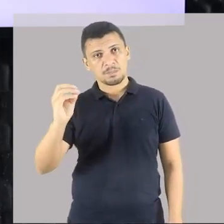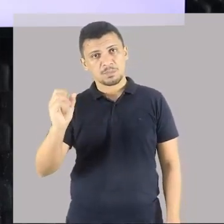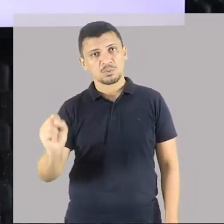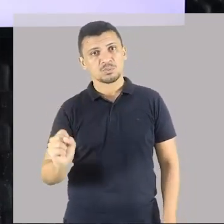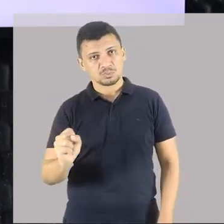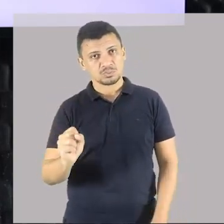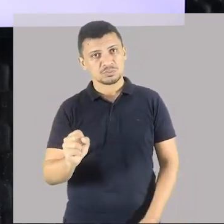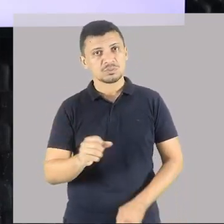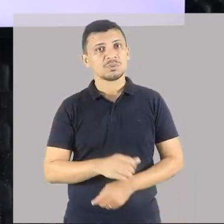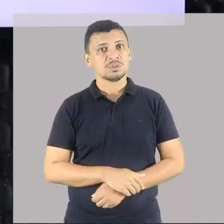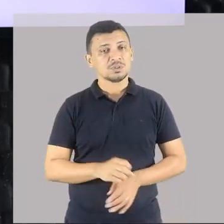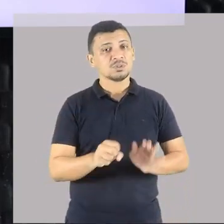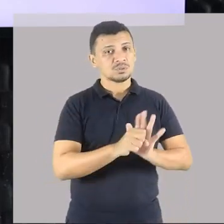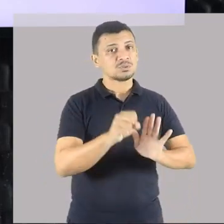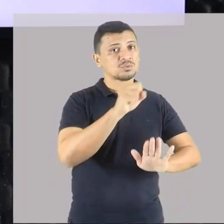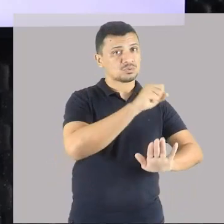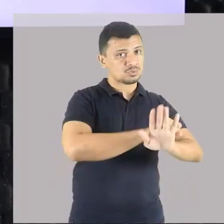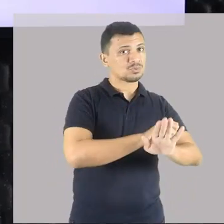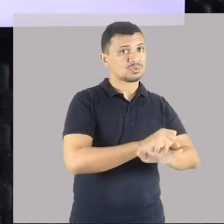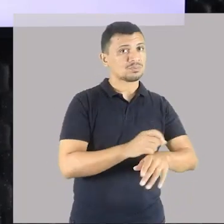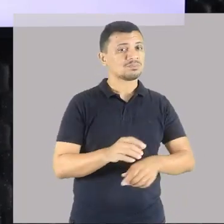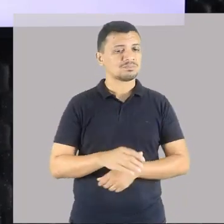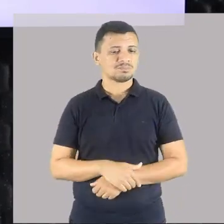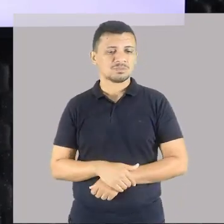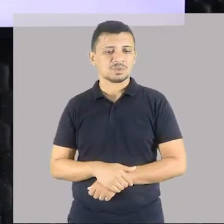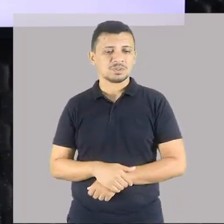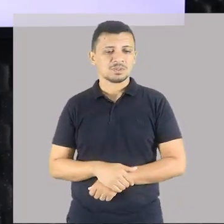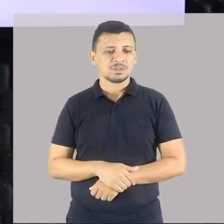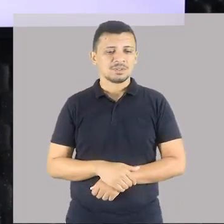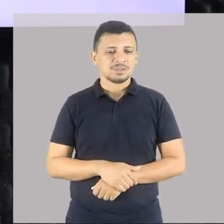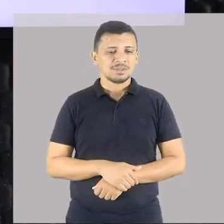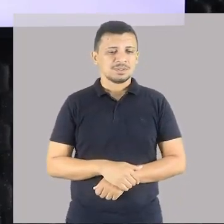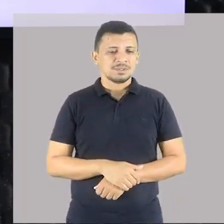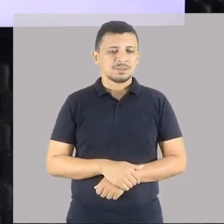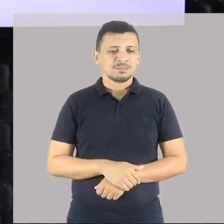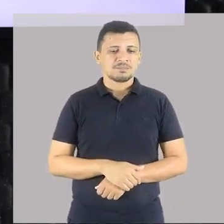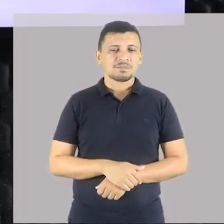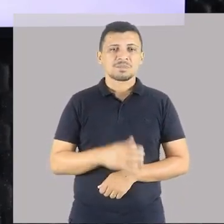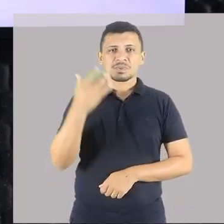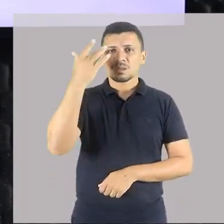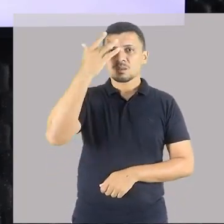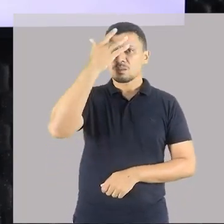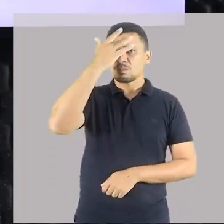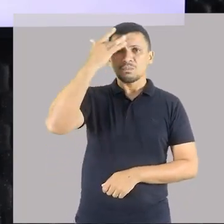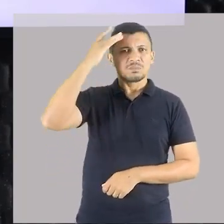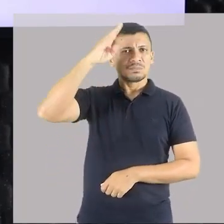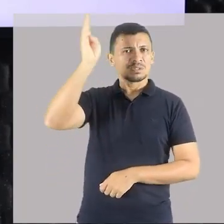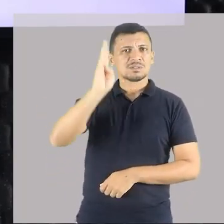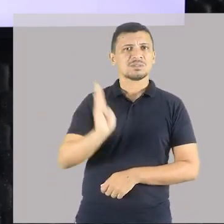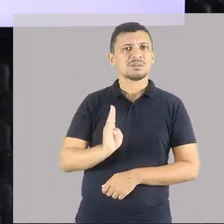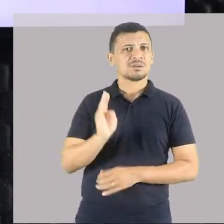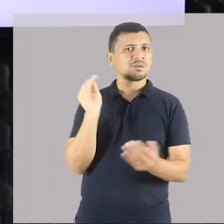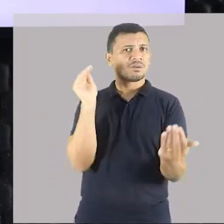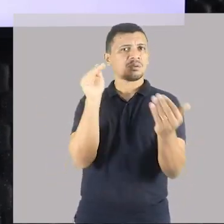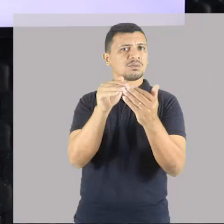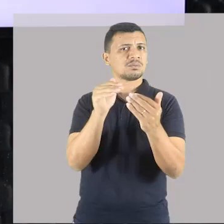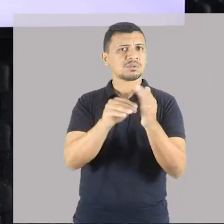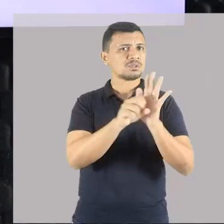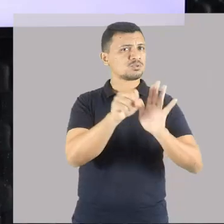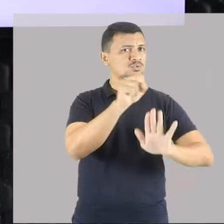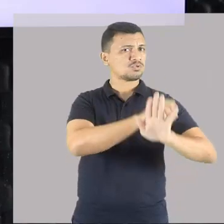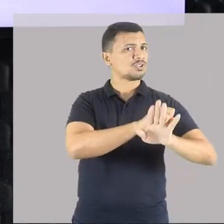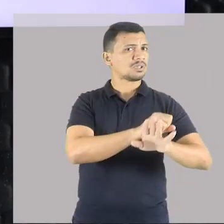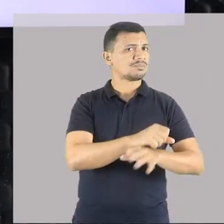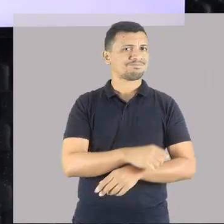poucos, certo? Que seria o sujeito aí representando. Então, ele está dizendo que brasileirismo estaria associado ao sujeito